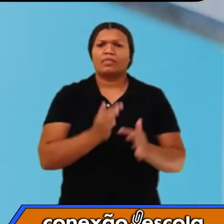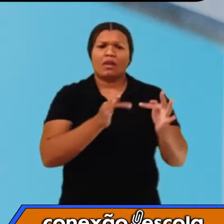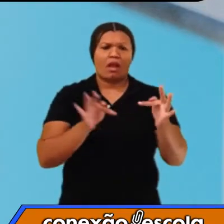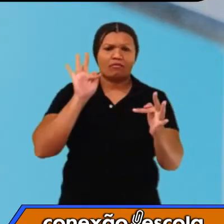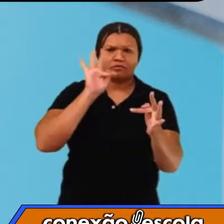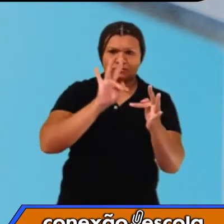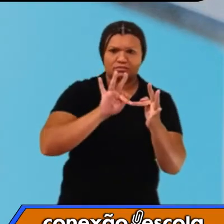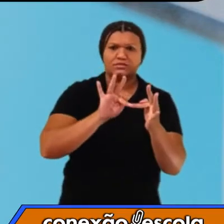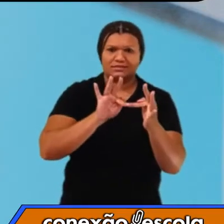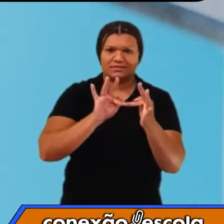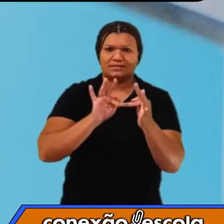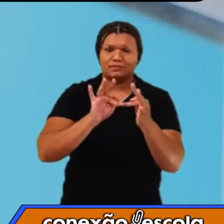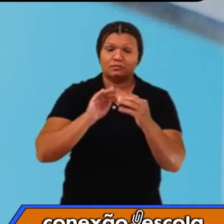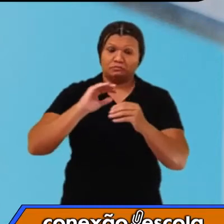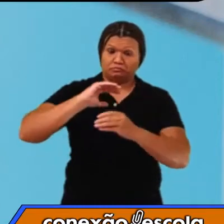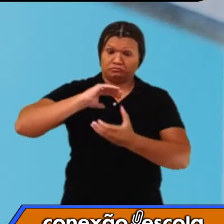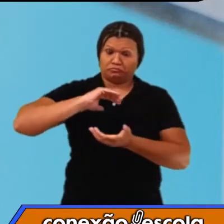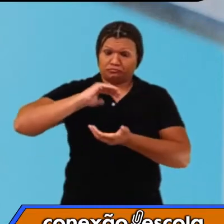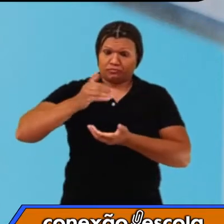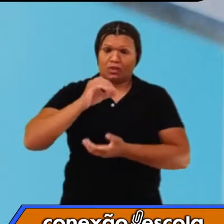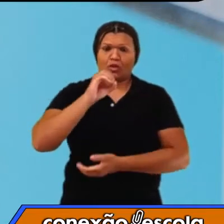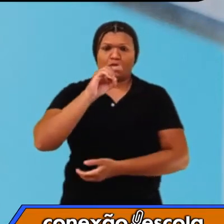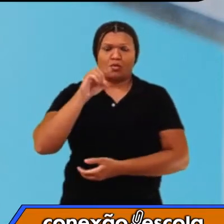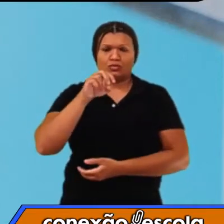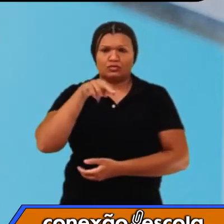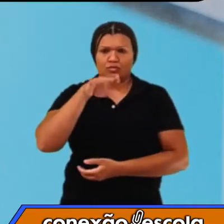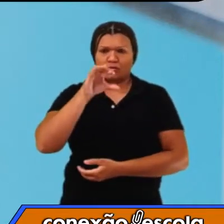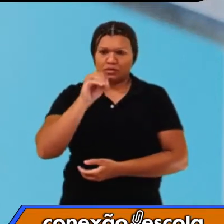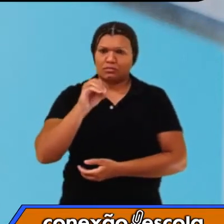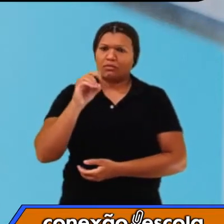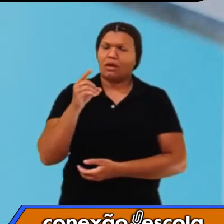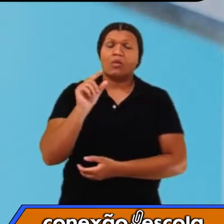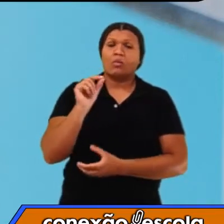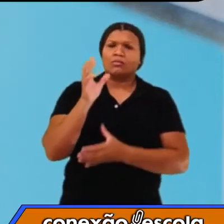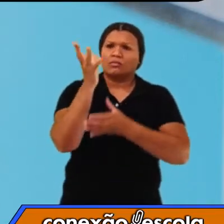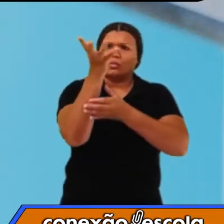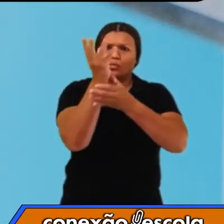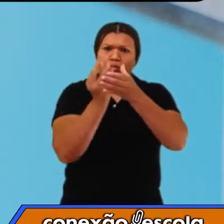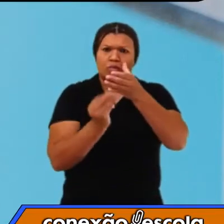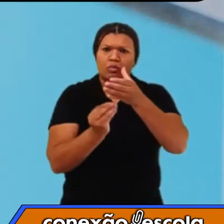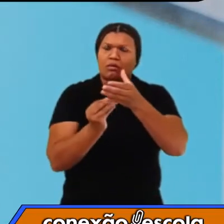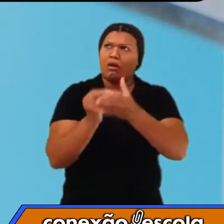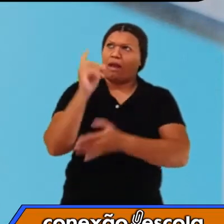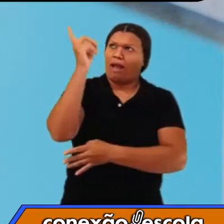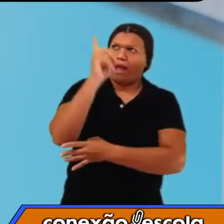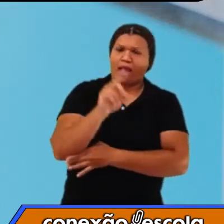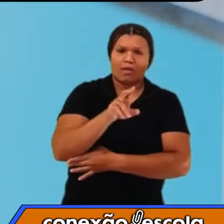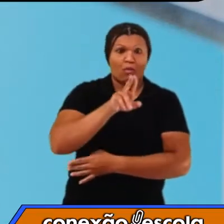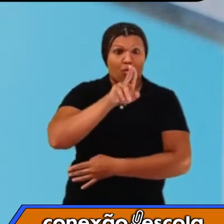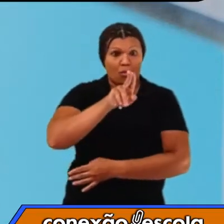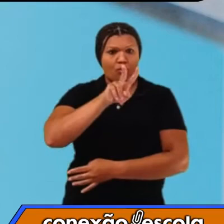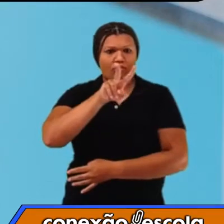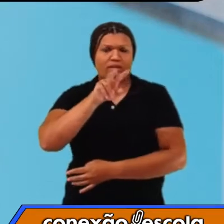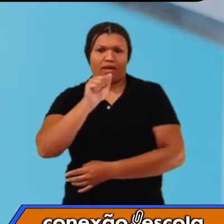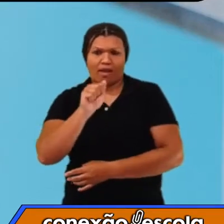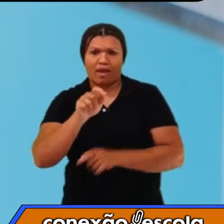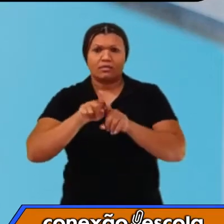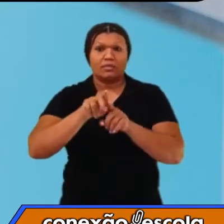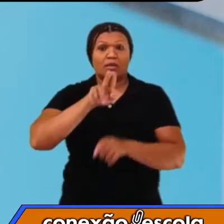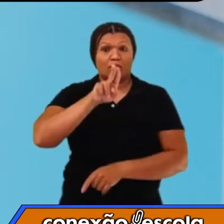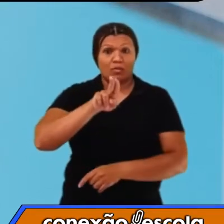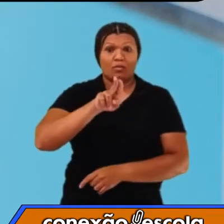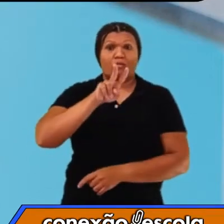da camada de ozônio é filtrar os raios UVA e UVB. Ela é uma